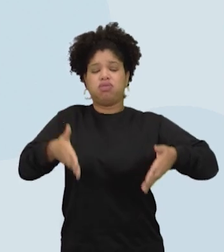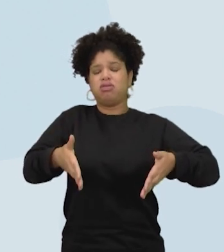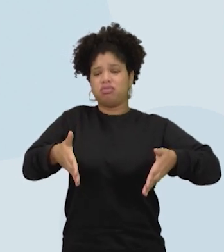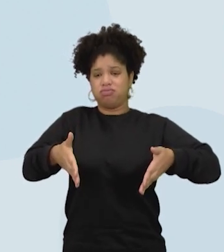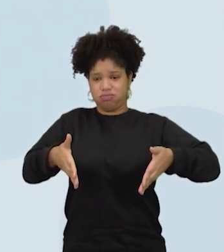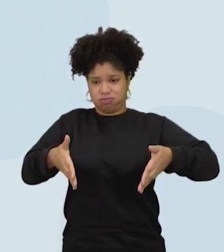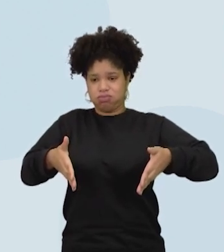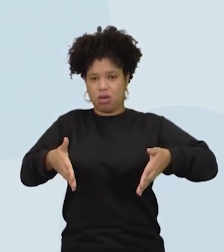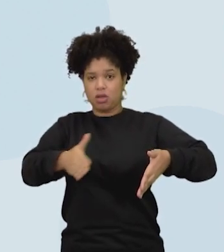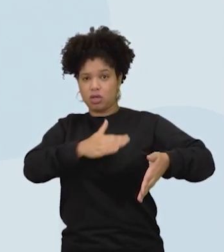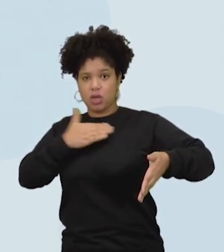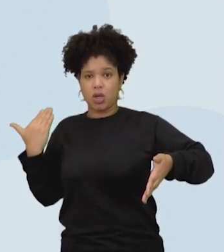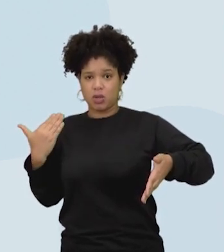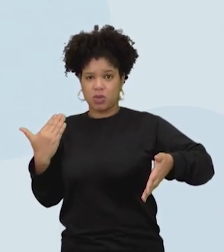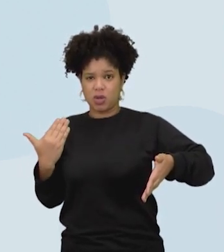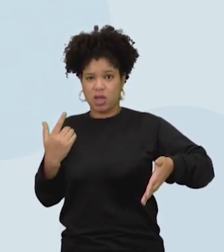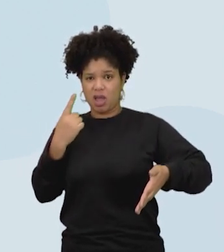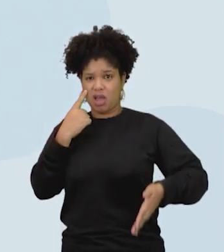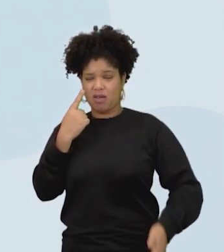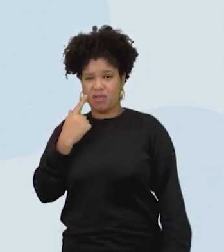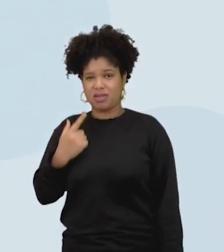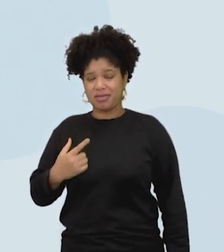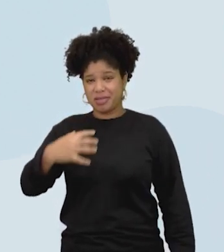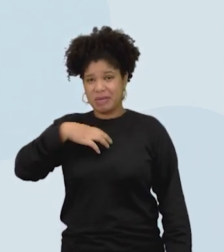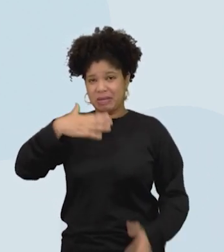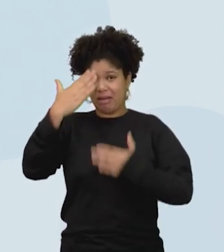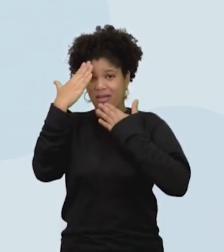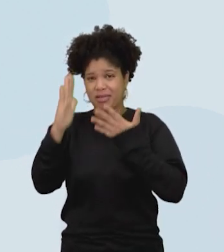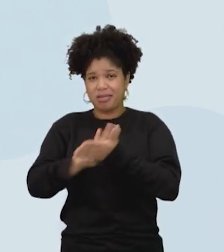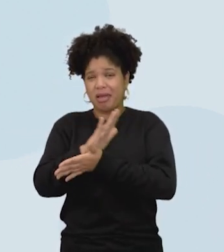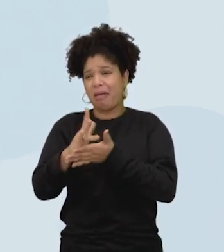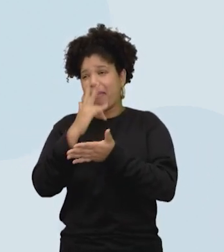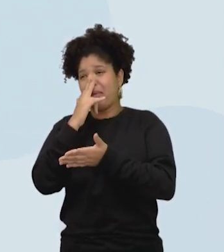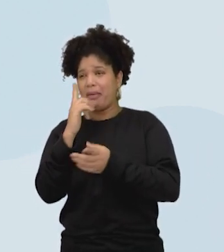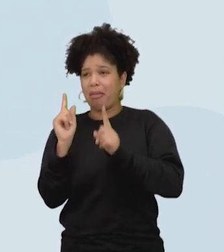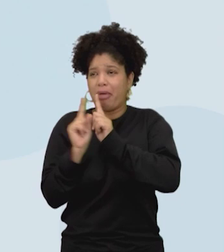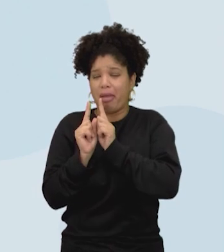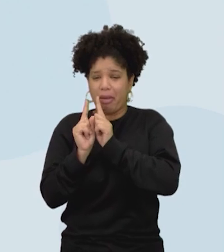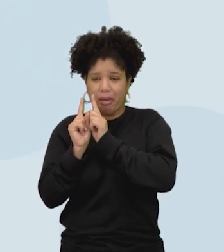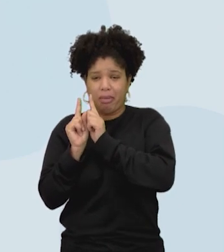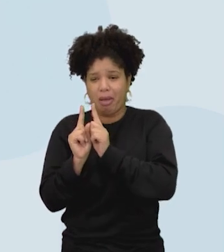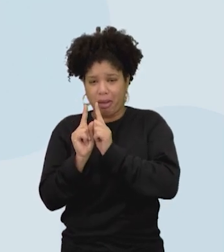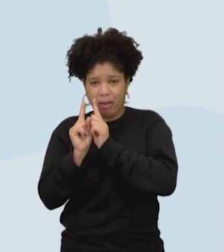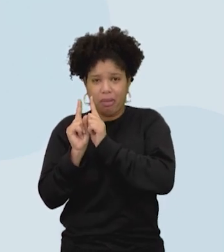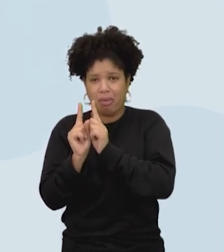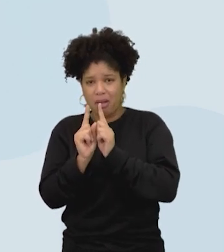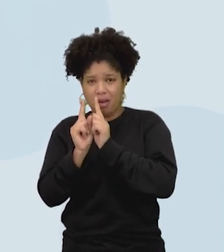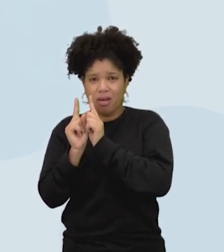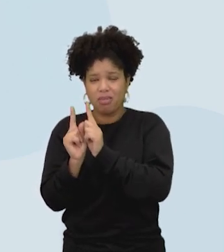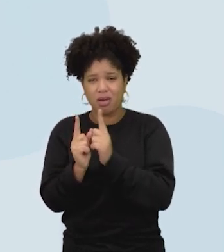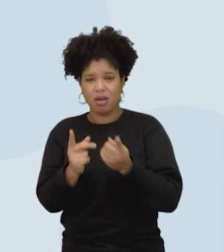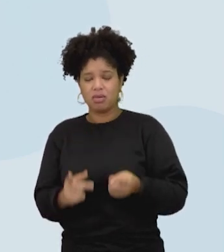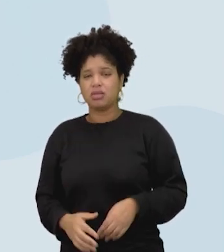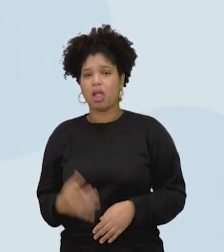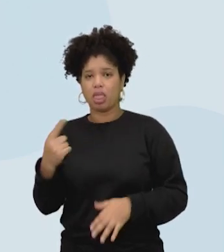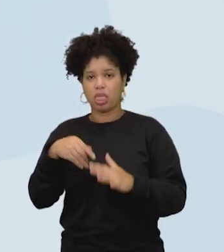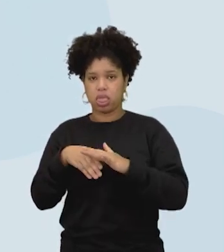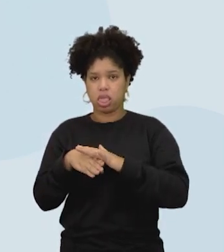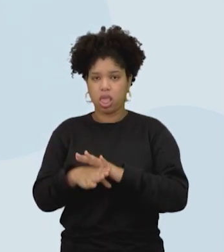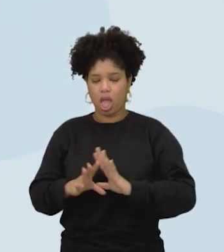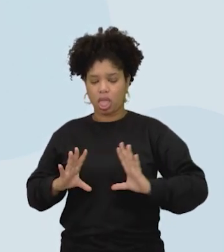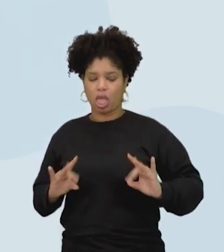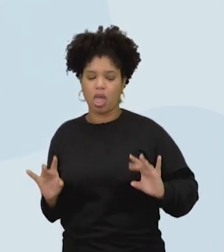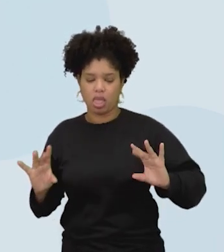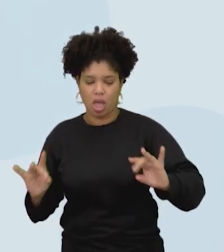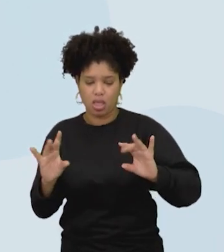Somente a ingratidão, esta pantera, foi tua companheira inseparável. Acostuma-te à lama que te espera. O